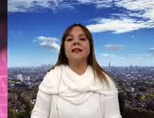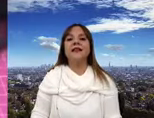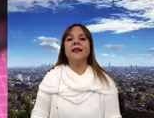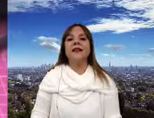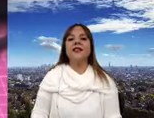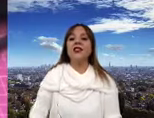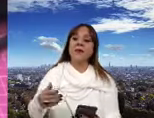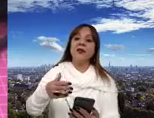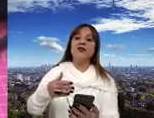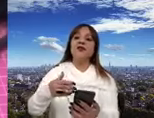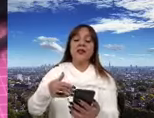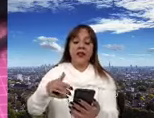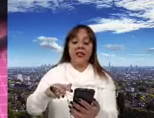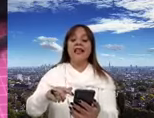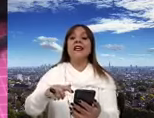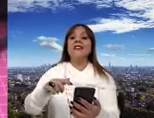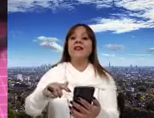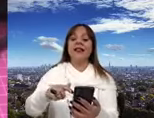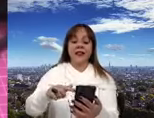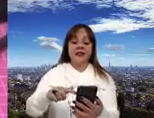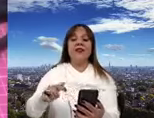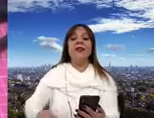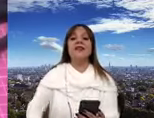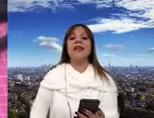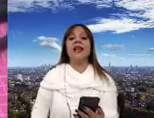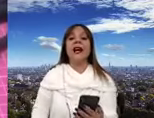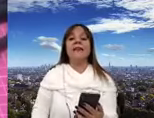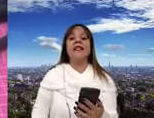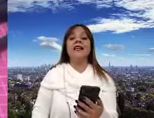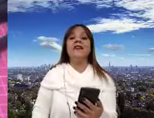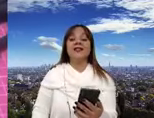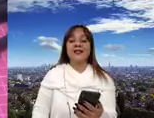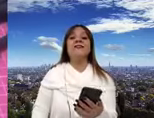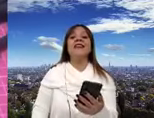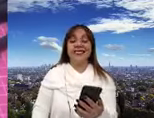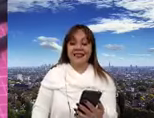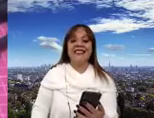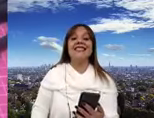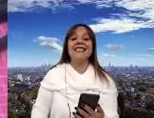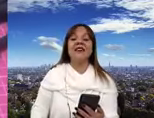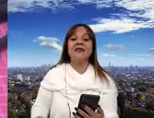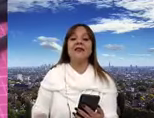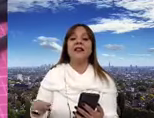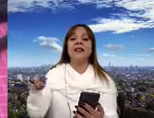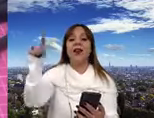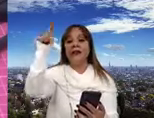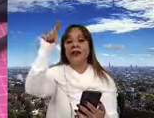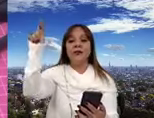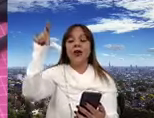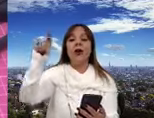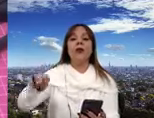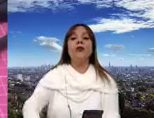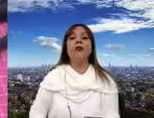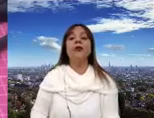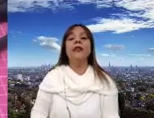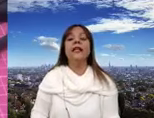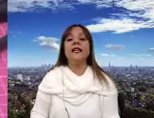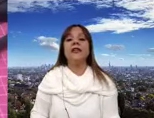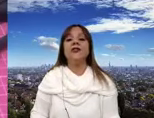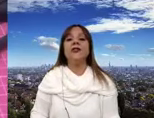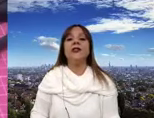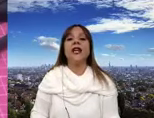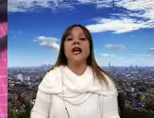mais gente perguntando uniforme. aqui se vai ter o sorteio essa live, Lindalva Santos, vai dar, vai ter sim, viu, querida? Ó, tem o link aqui no título